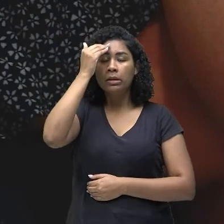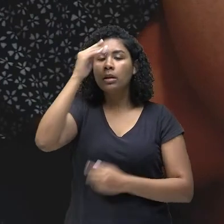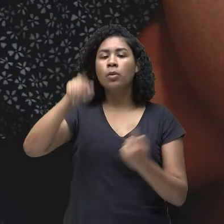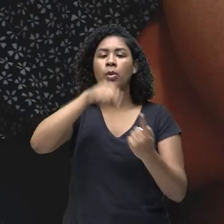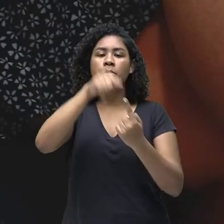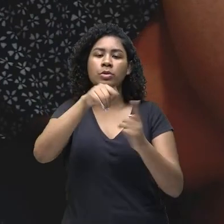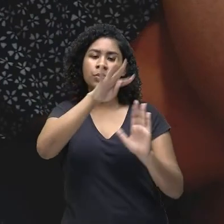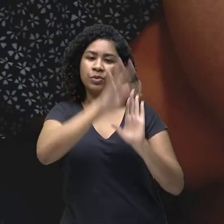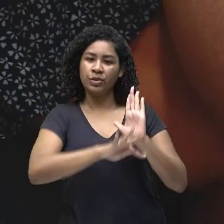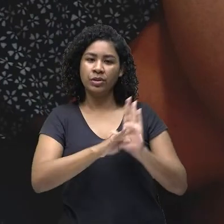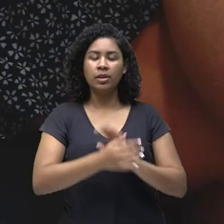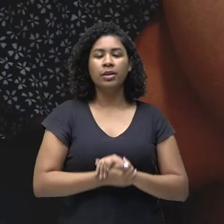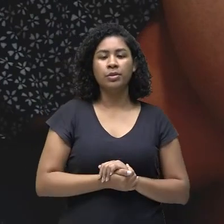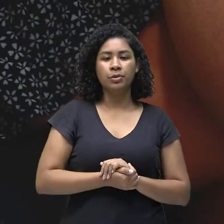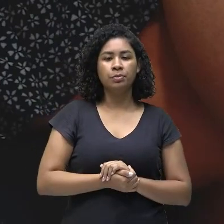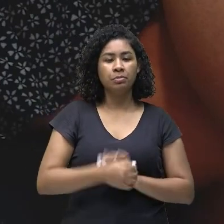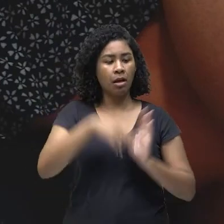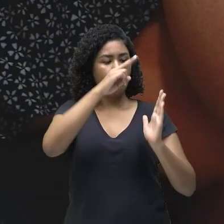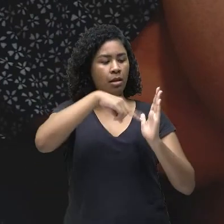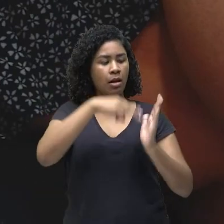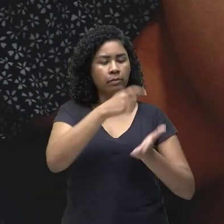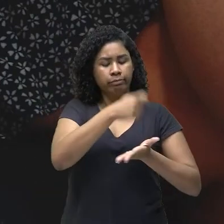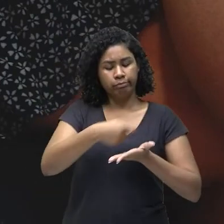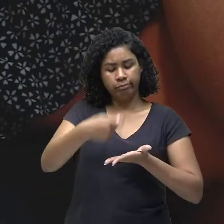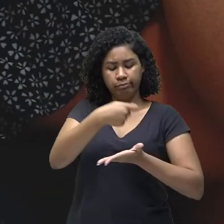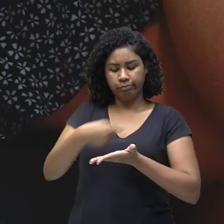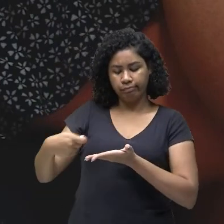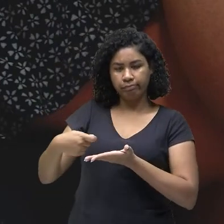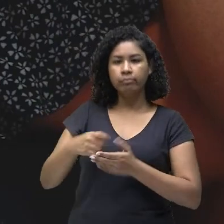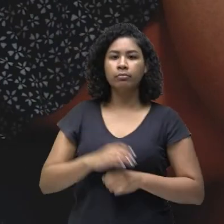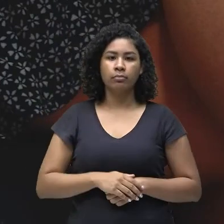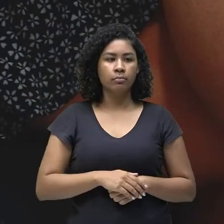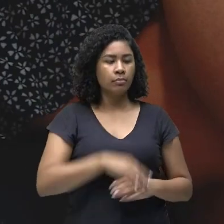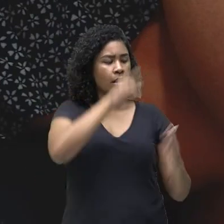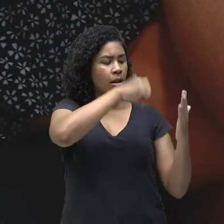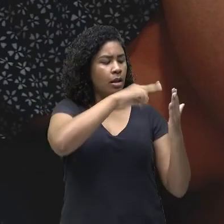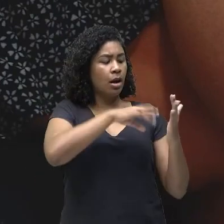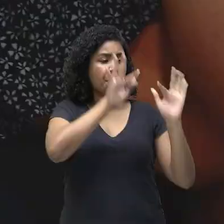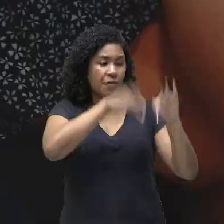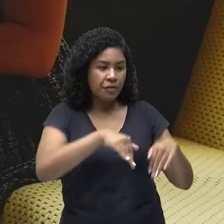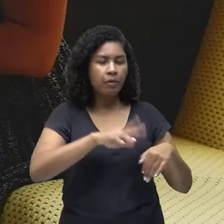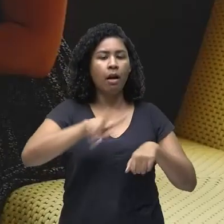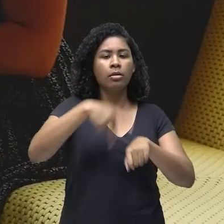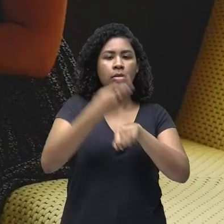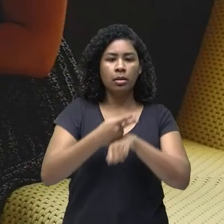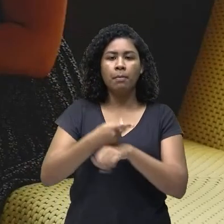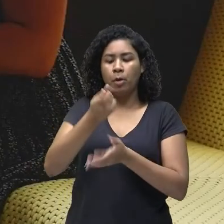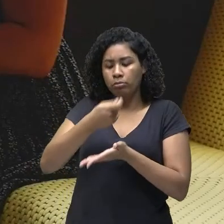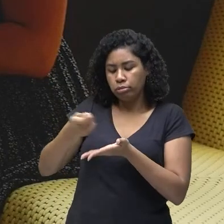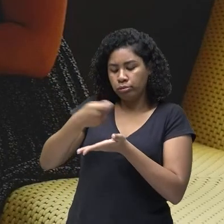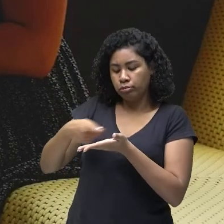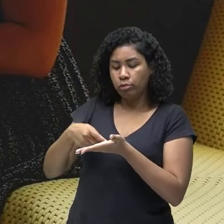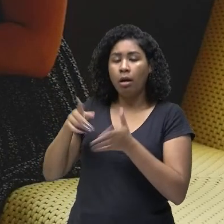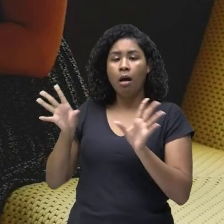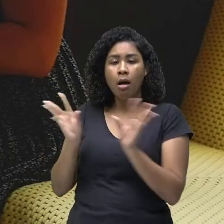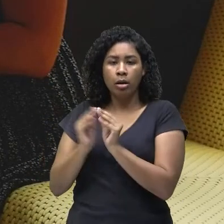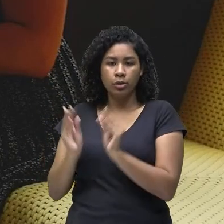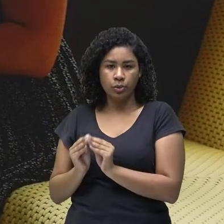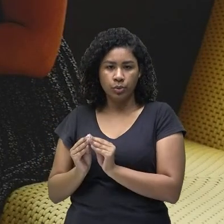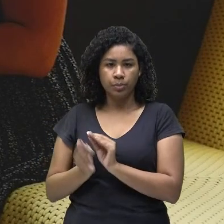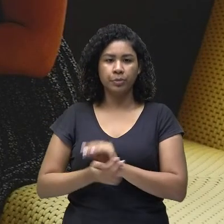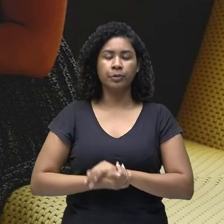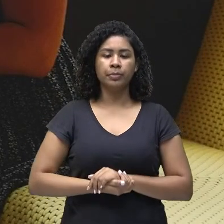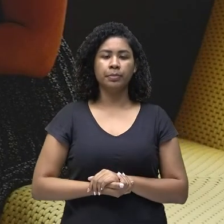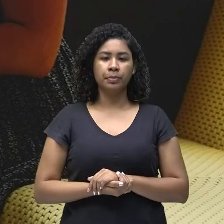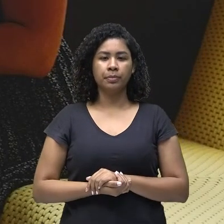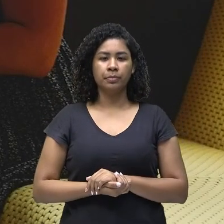Fazer a leitura e anotações. Após a leitura, faça um resumo das informações. Apply what you've learned.